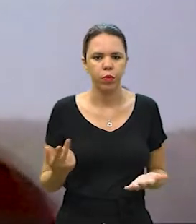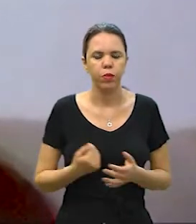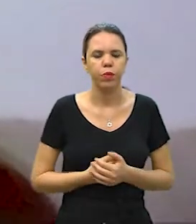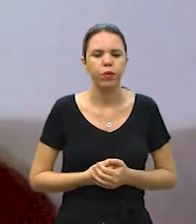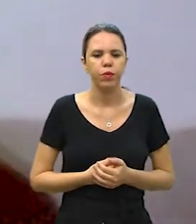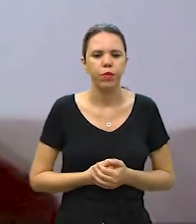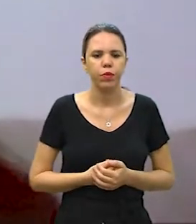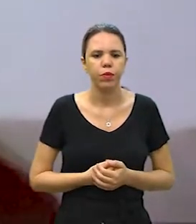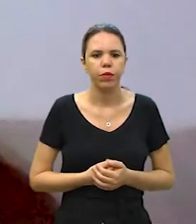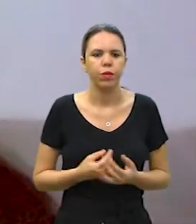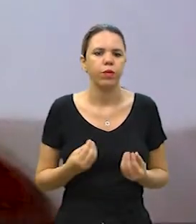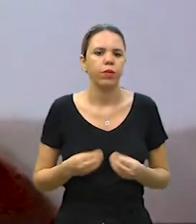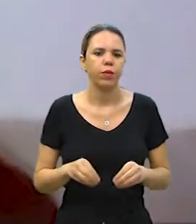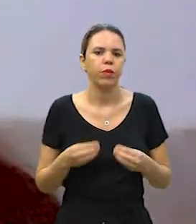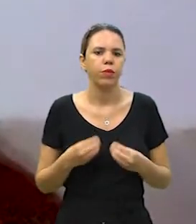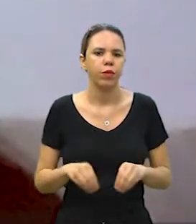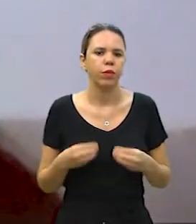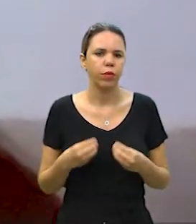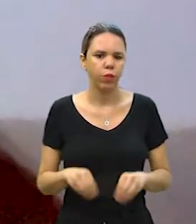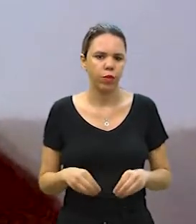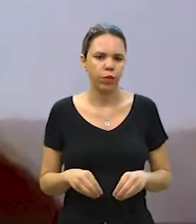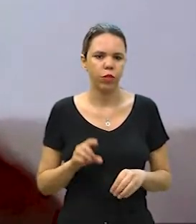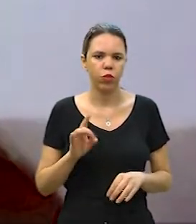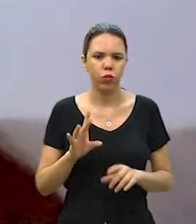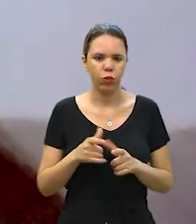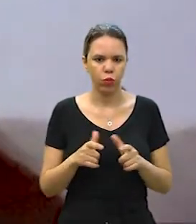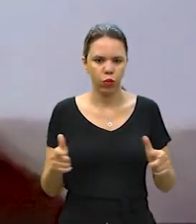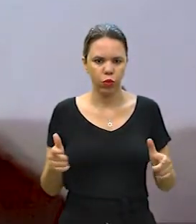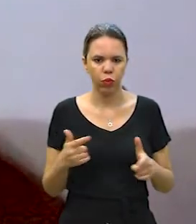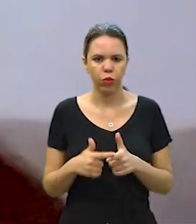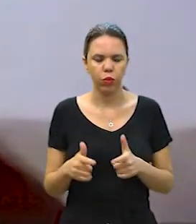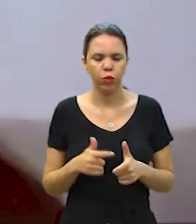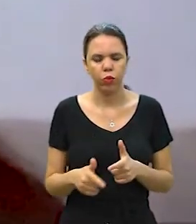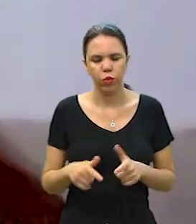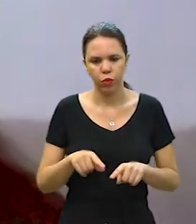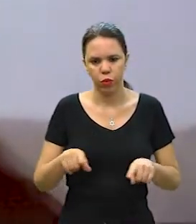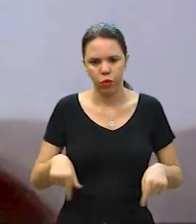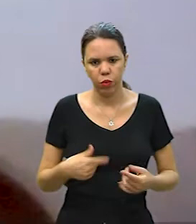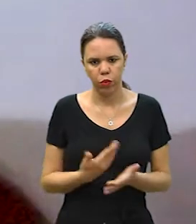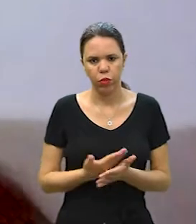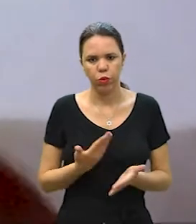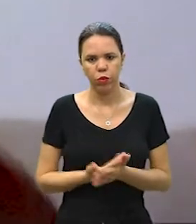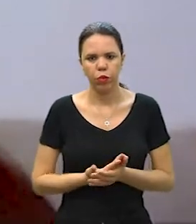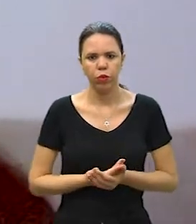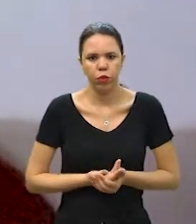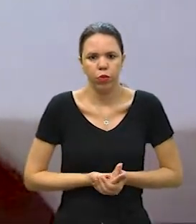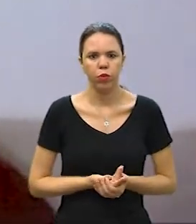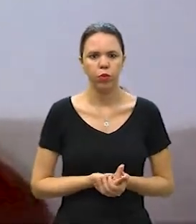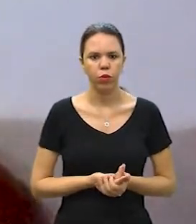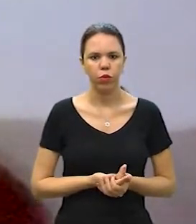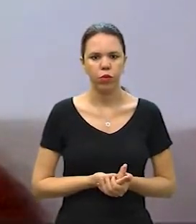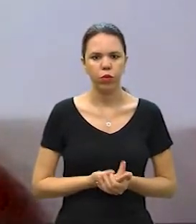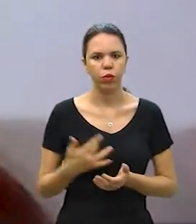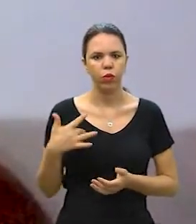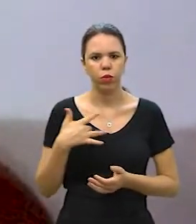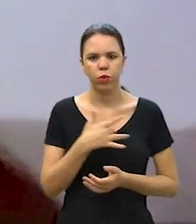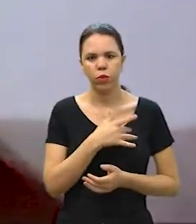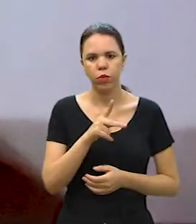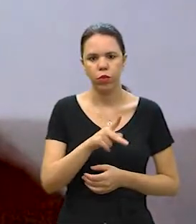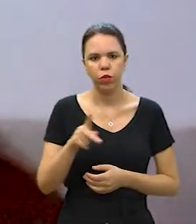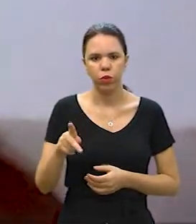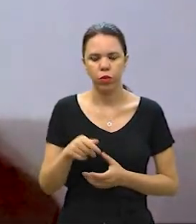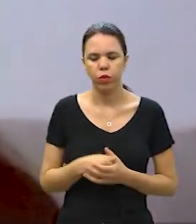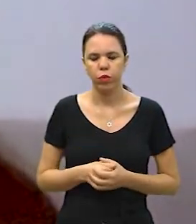isso vai ficando precarizado e só vai aumentando os problemas, né, na sala de aula, na questão da saúde dos